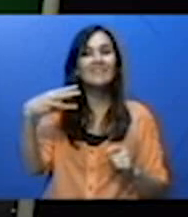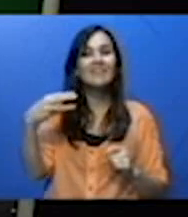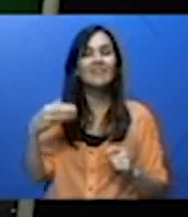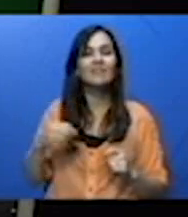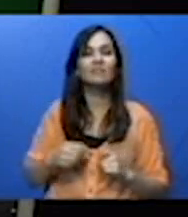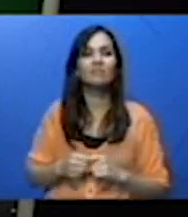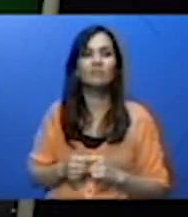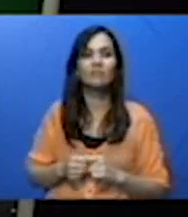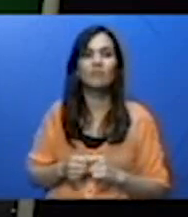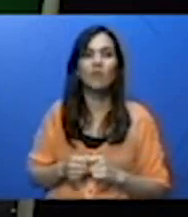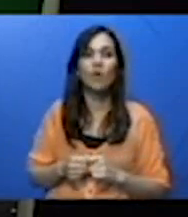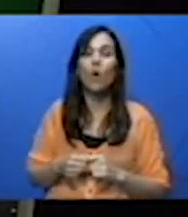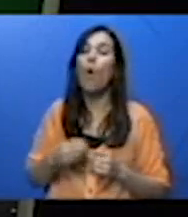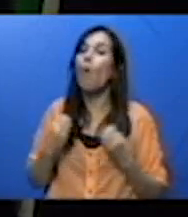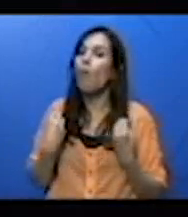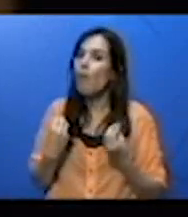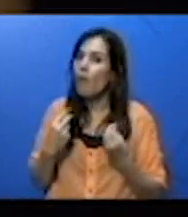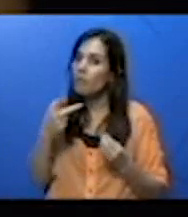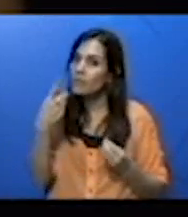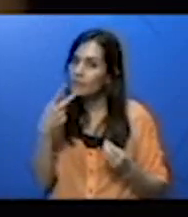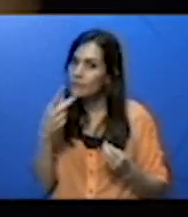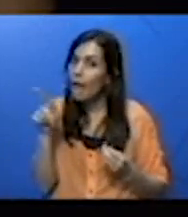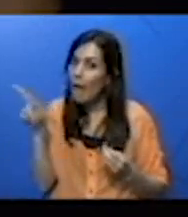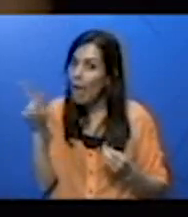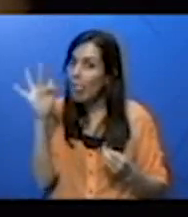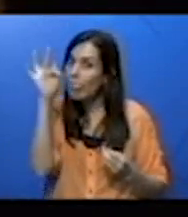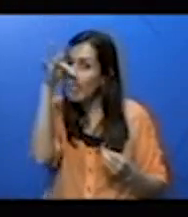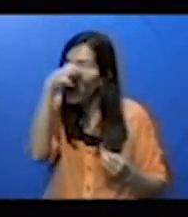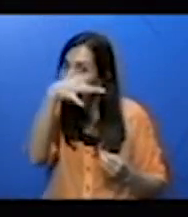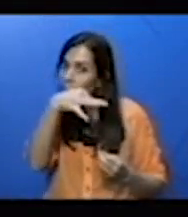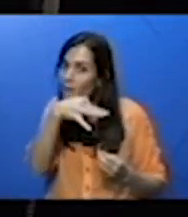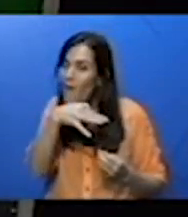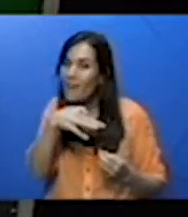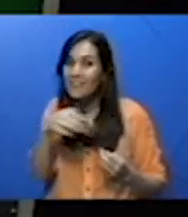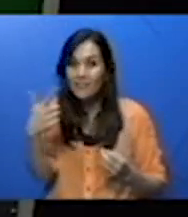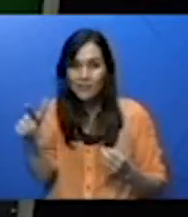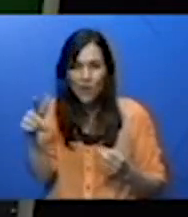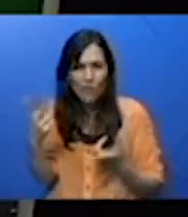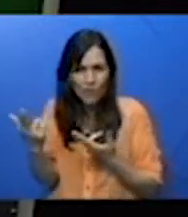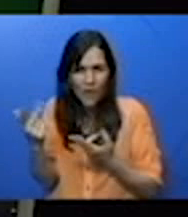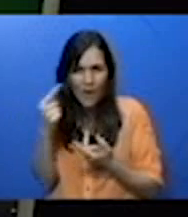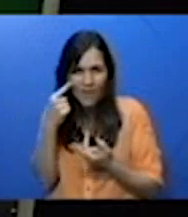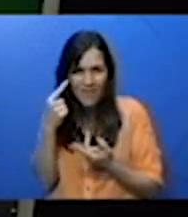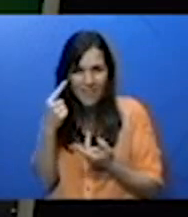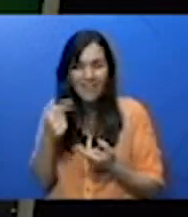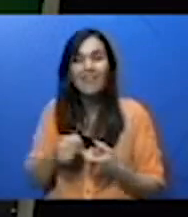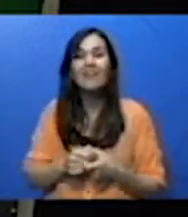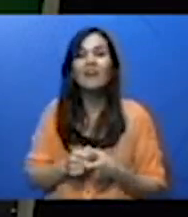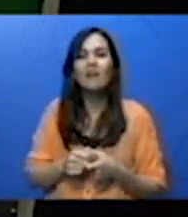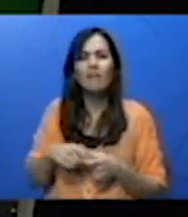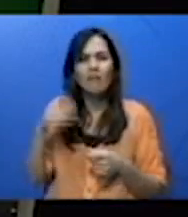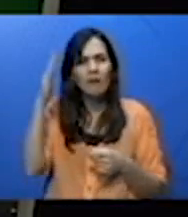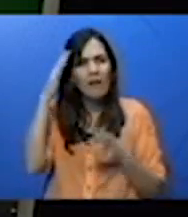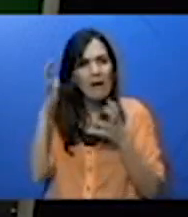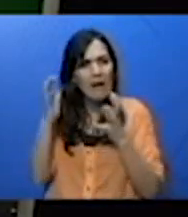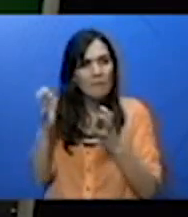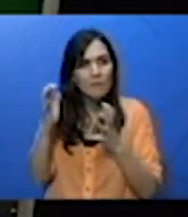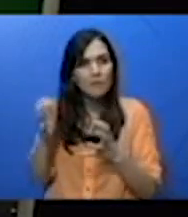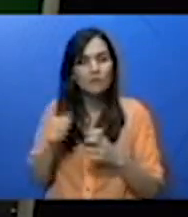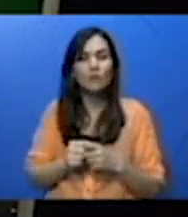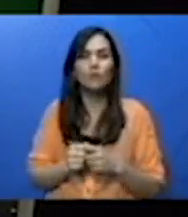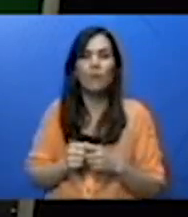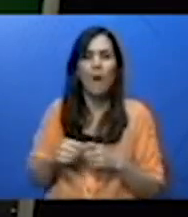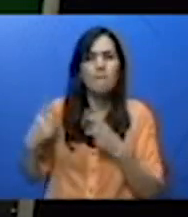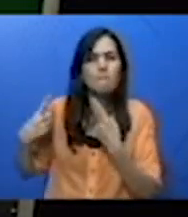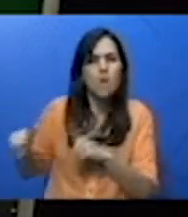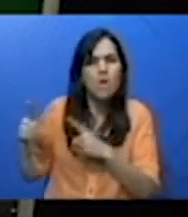estrofe, como disse, ela é teimosa, ó, apareceu novamente. Cabeçuda,